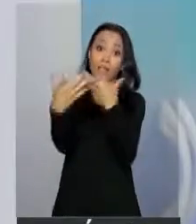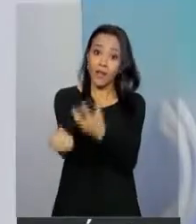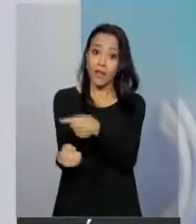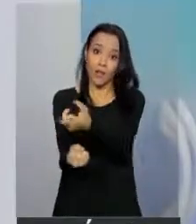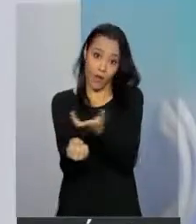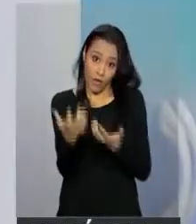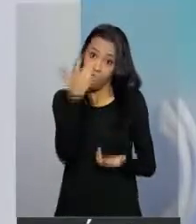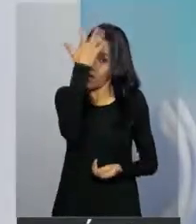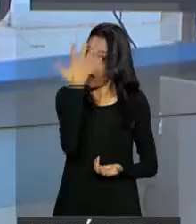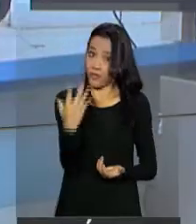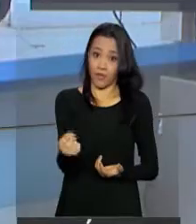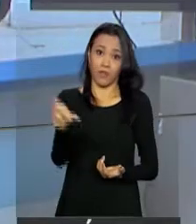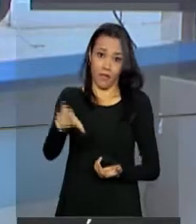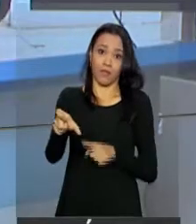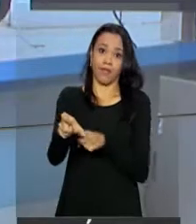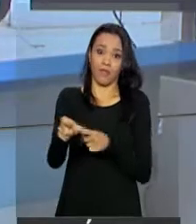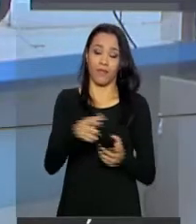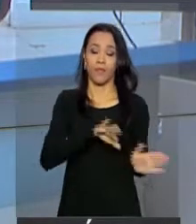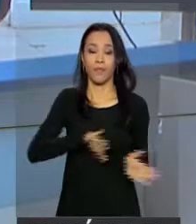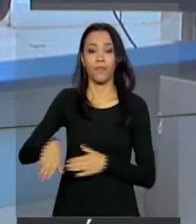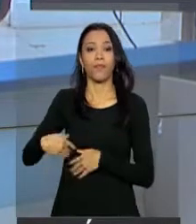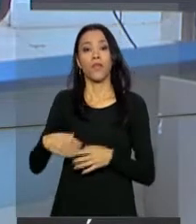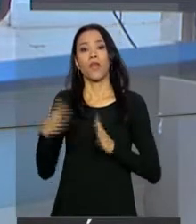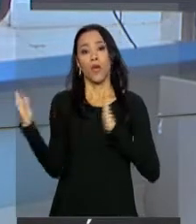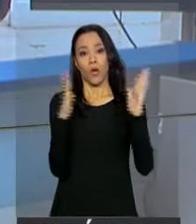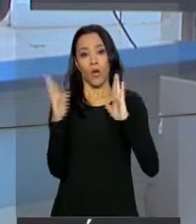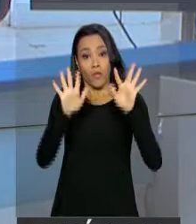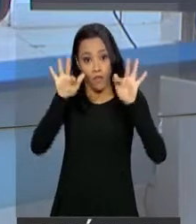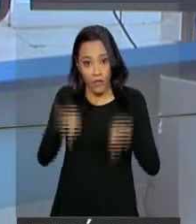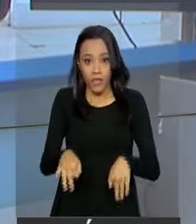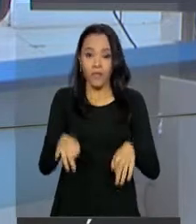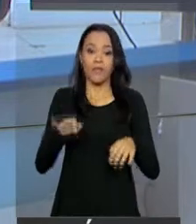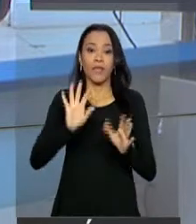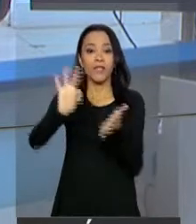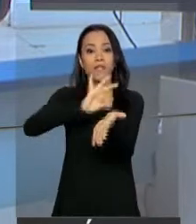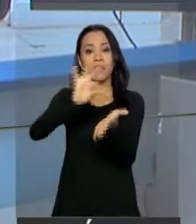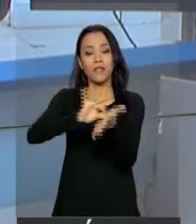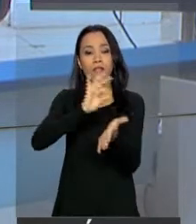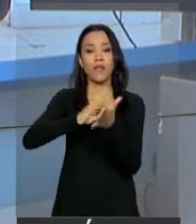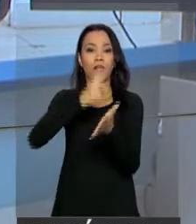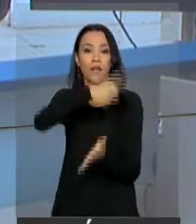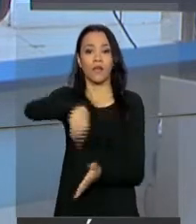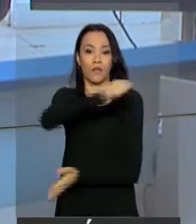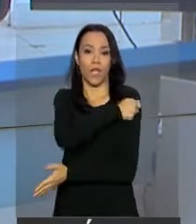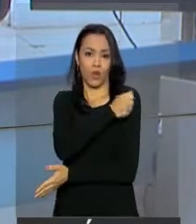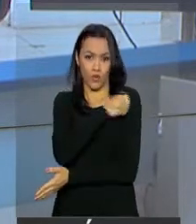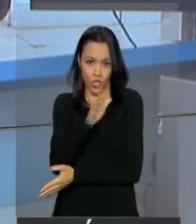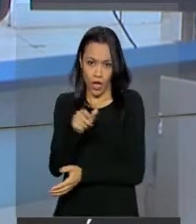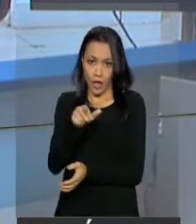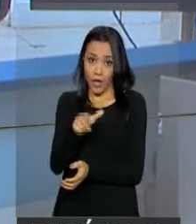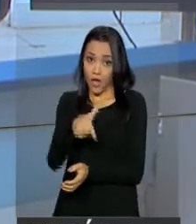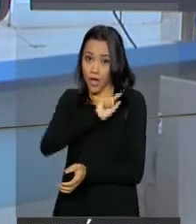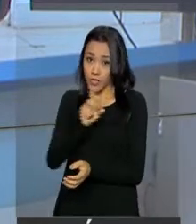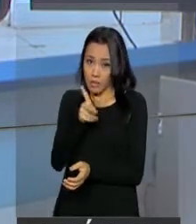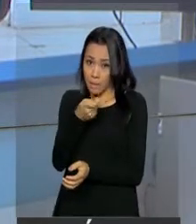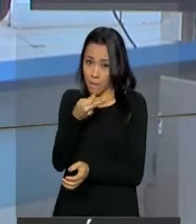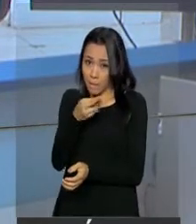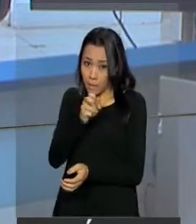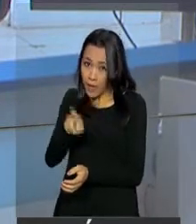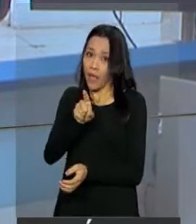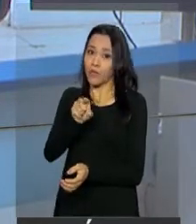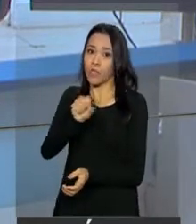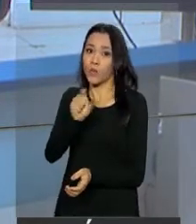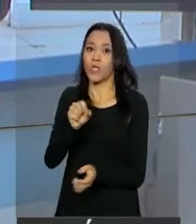vai facilitar muito. O prazo para a conclusão da inscrição dos estudantes pré-selecionados no FIES, referente ao